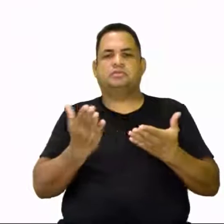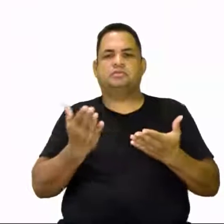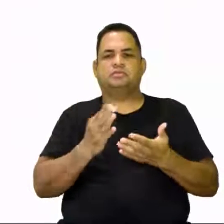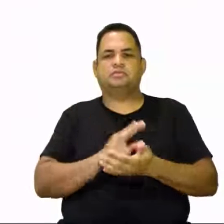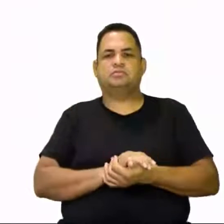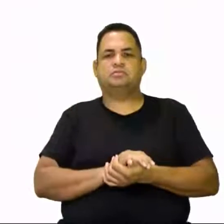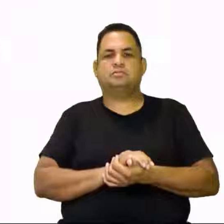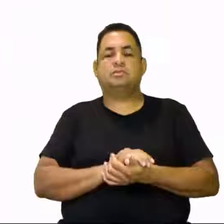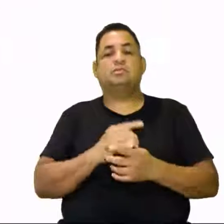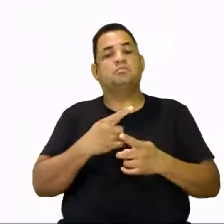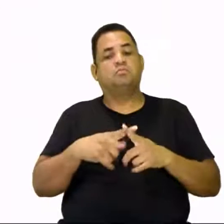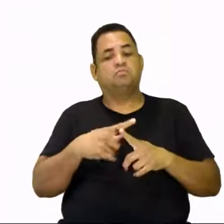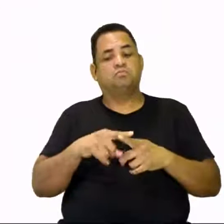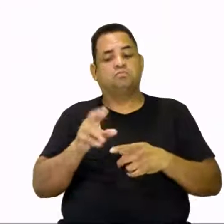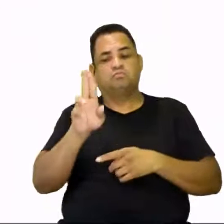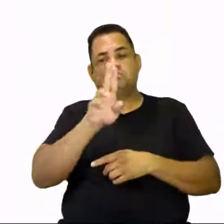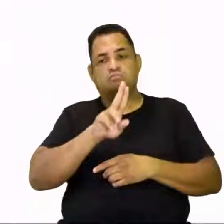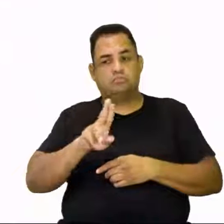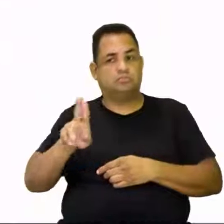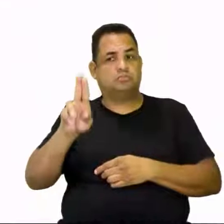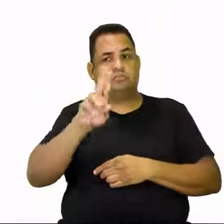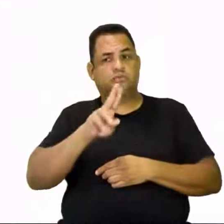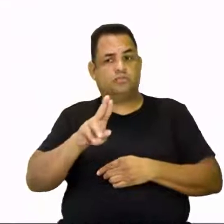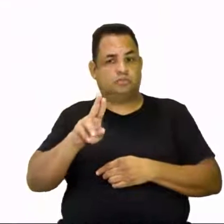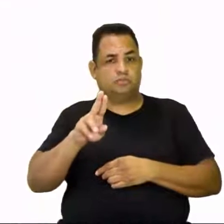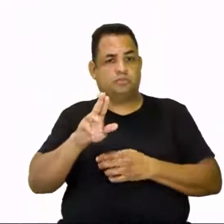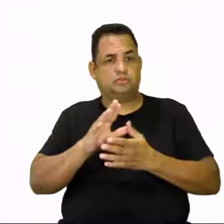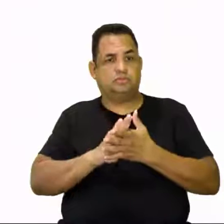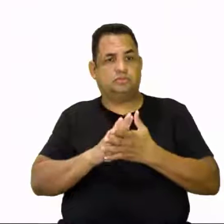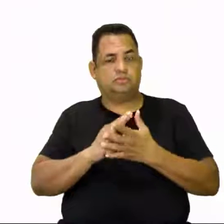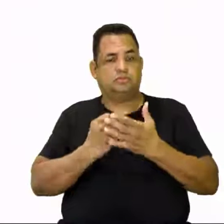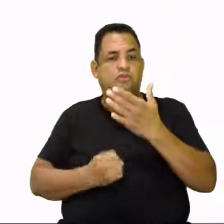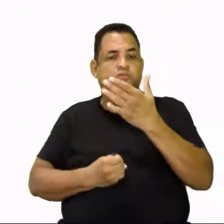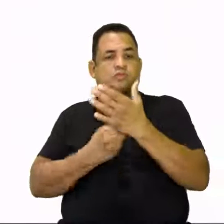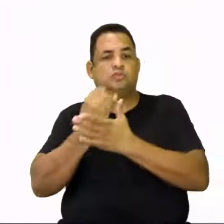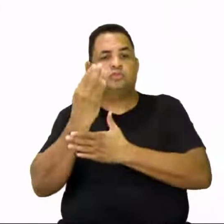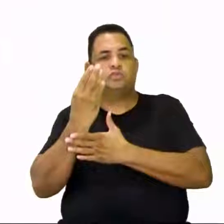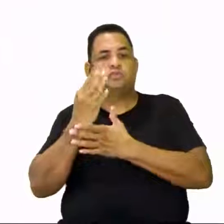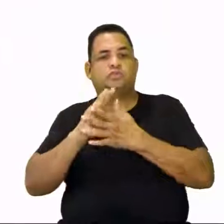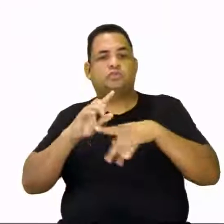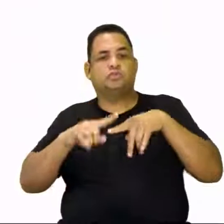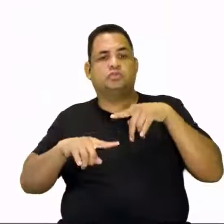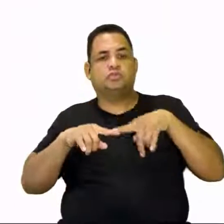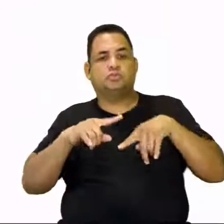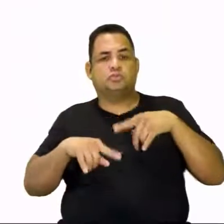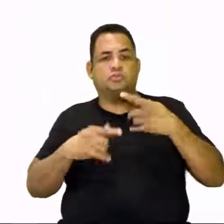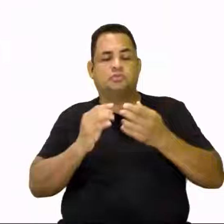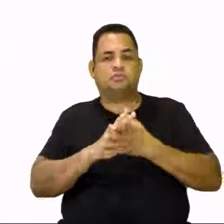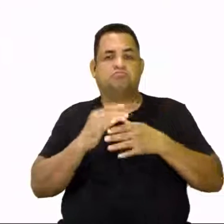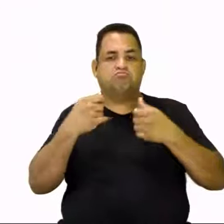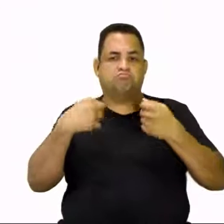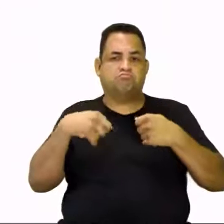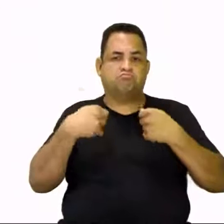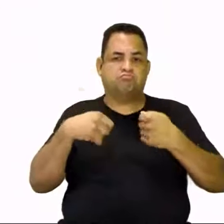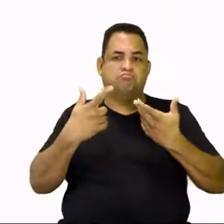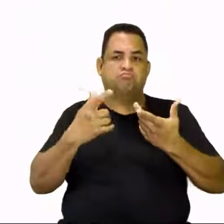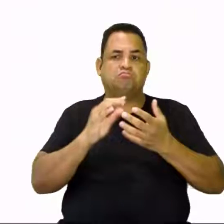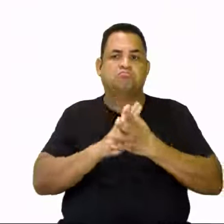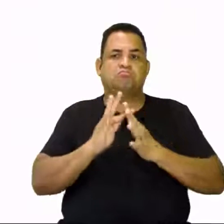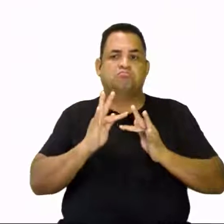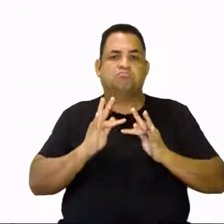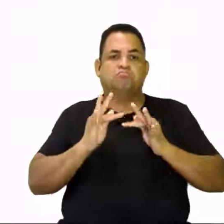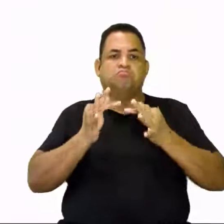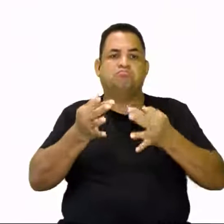A consequência do seu amplo uso é a geração de resíduos, que necessitam